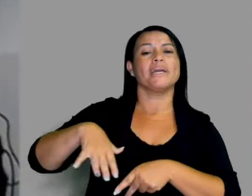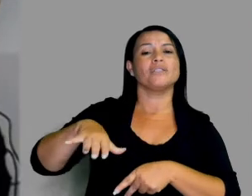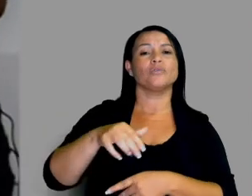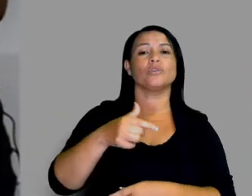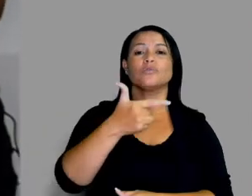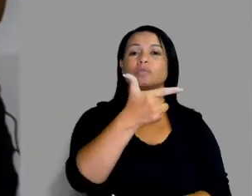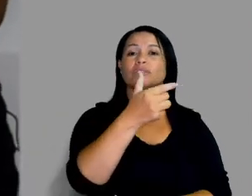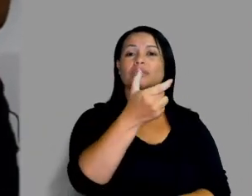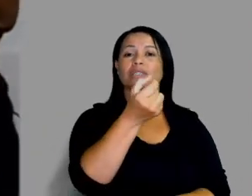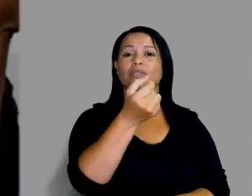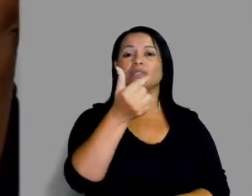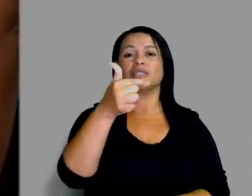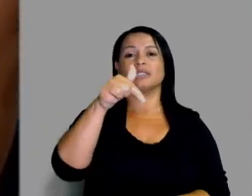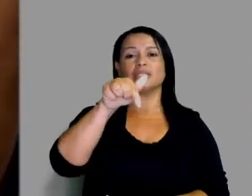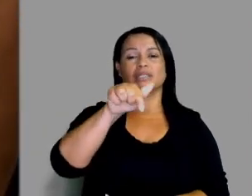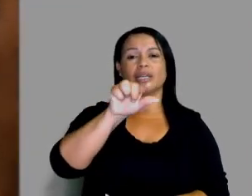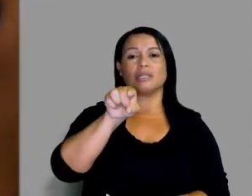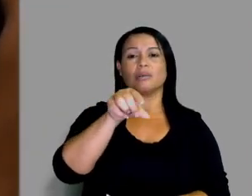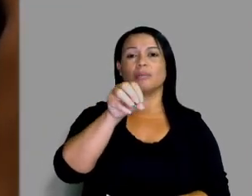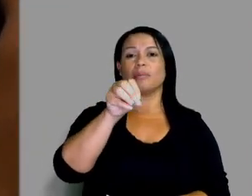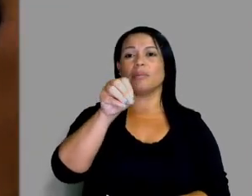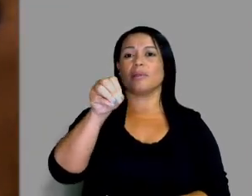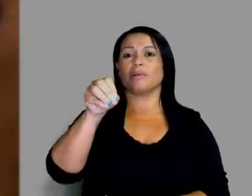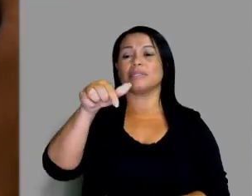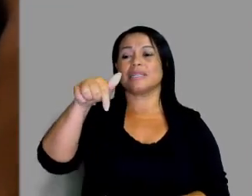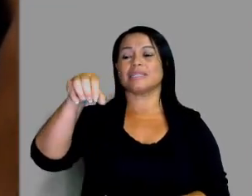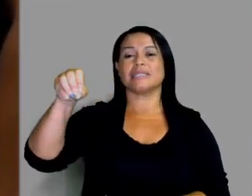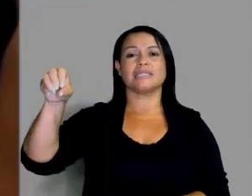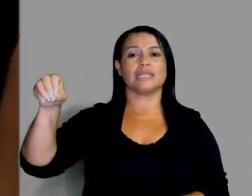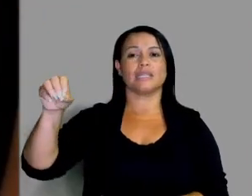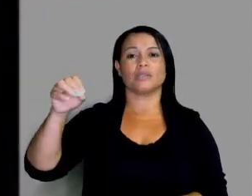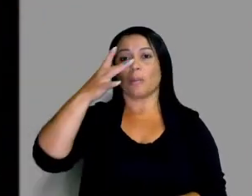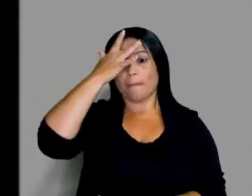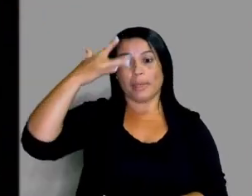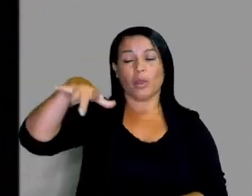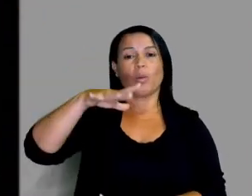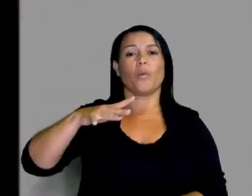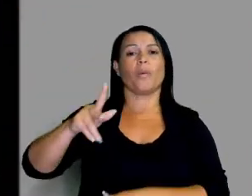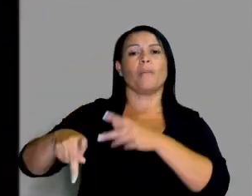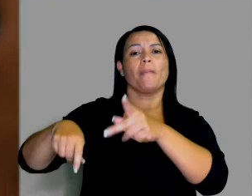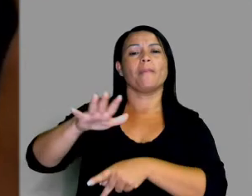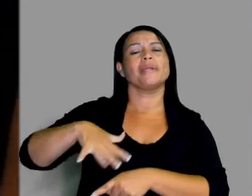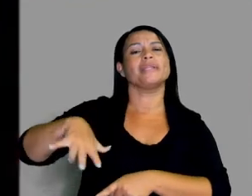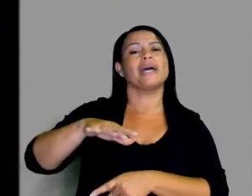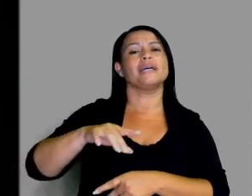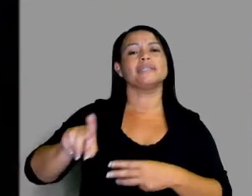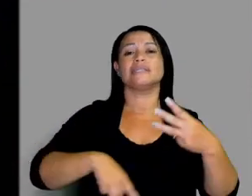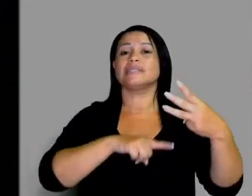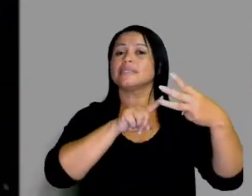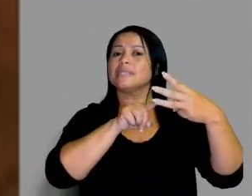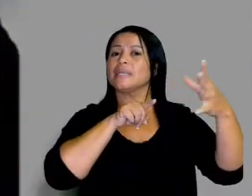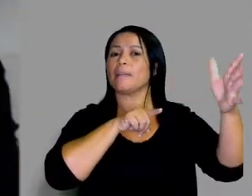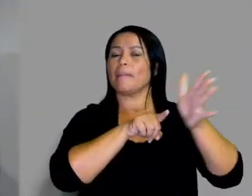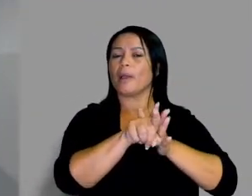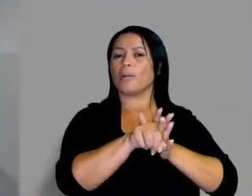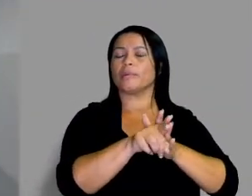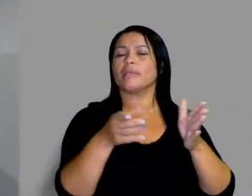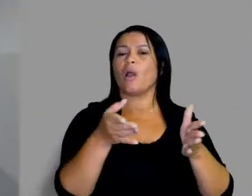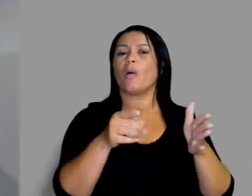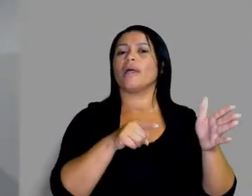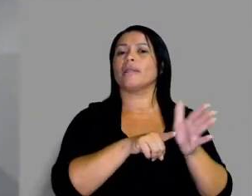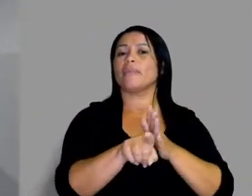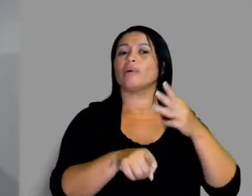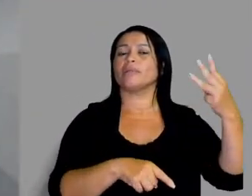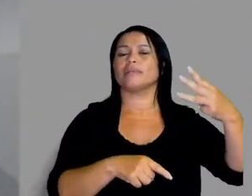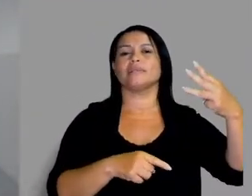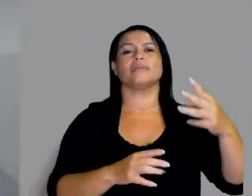207 milhões e 700 mil habitantes, ok? Terceira questão. E